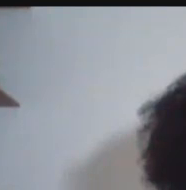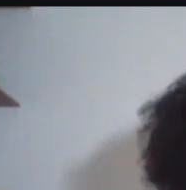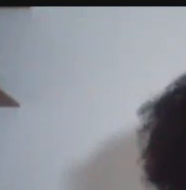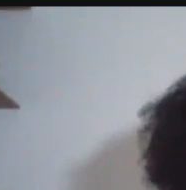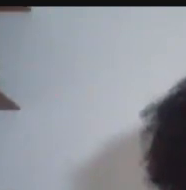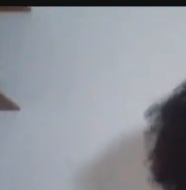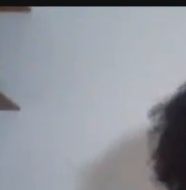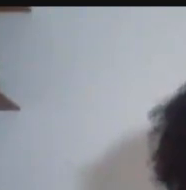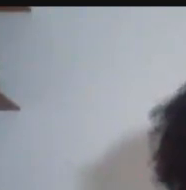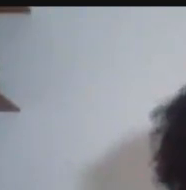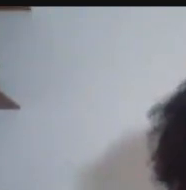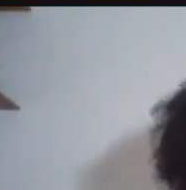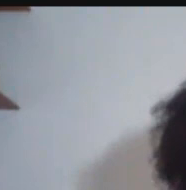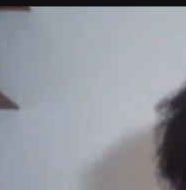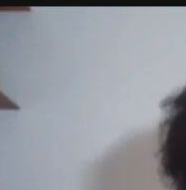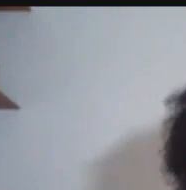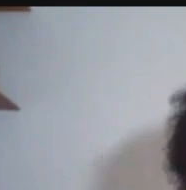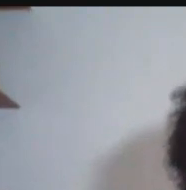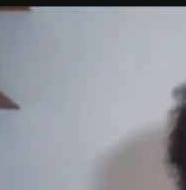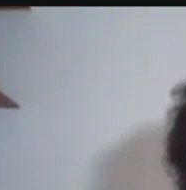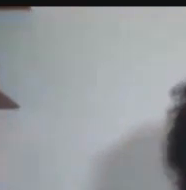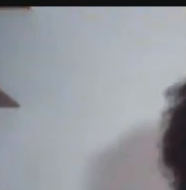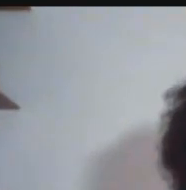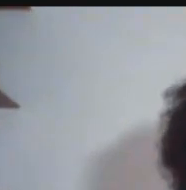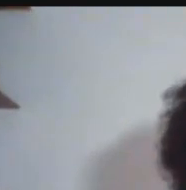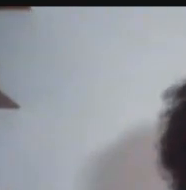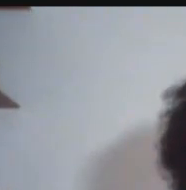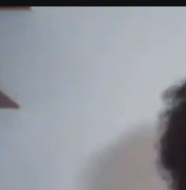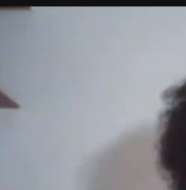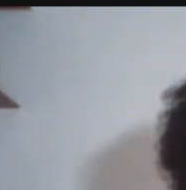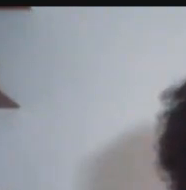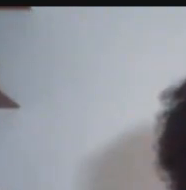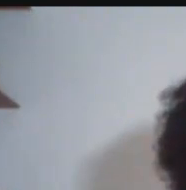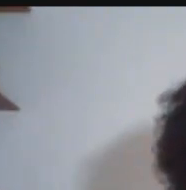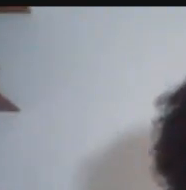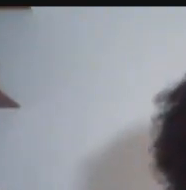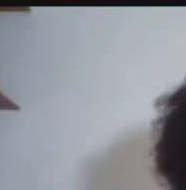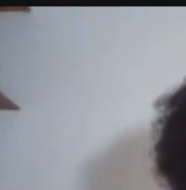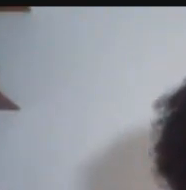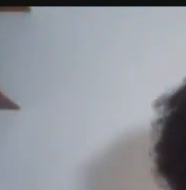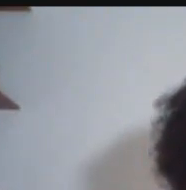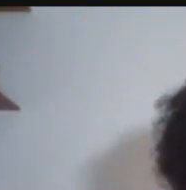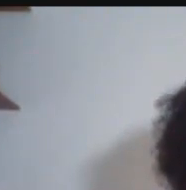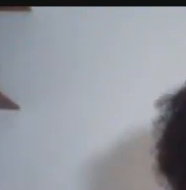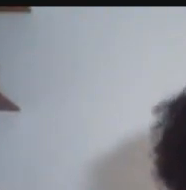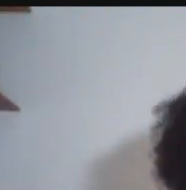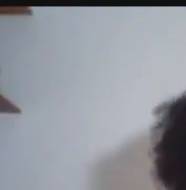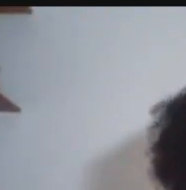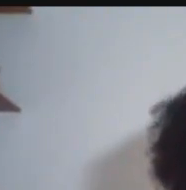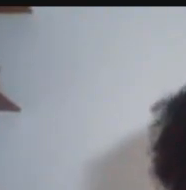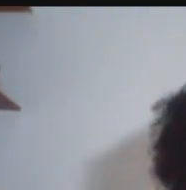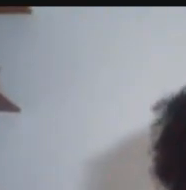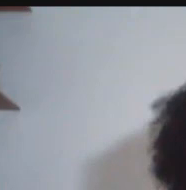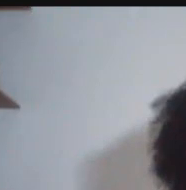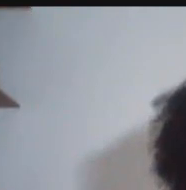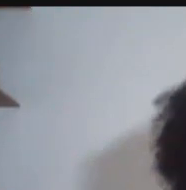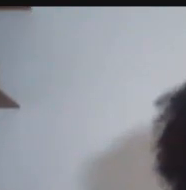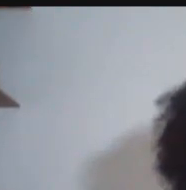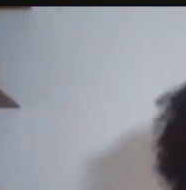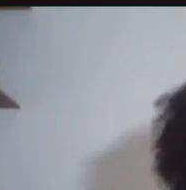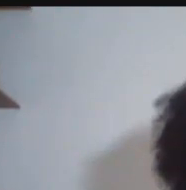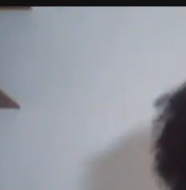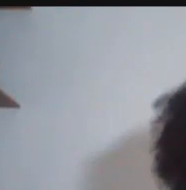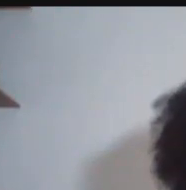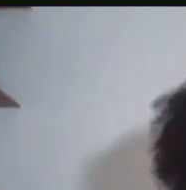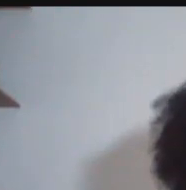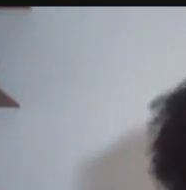seus direitos. Se vocês sabem, votar, o uso de anticoncepcionais, ir à praia, piscina e tudo mais. Mas a questão de gênero, né,